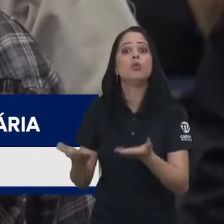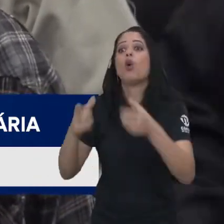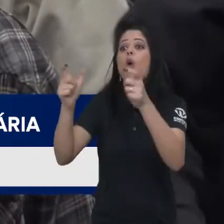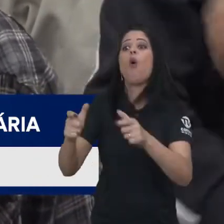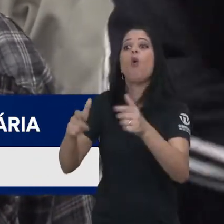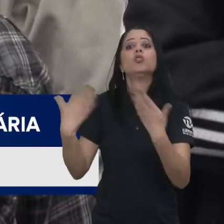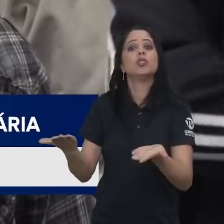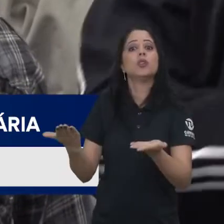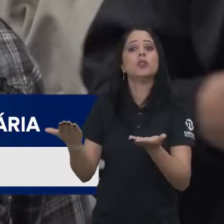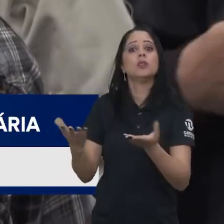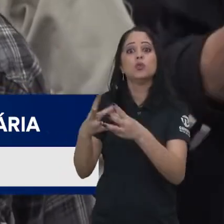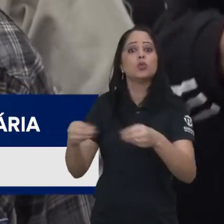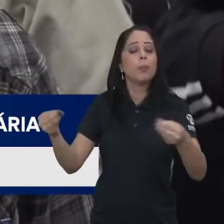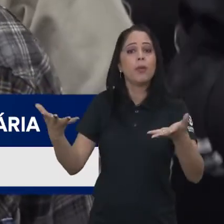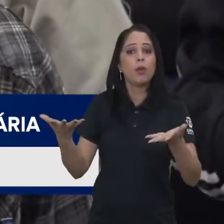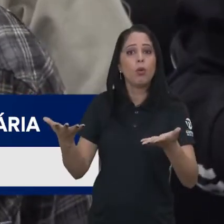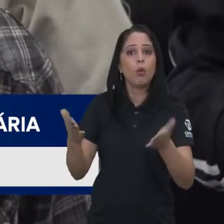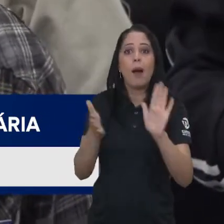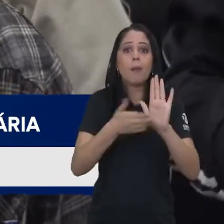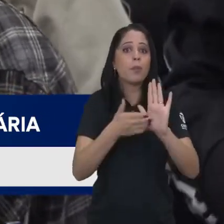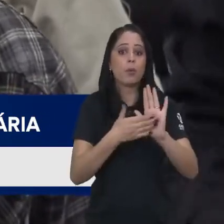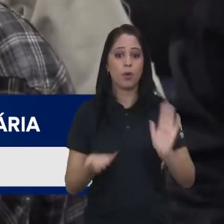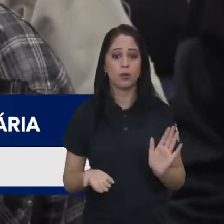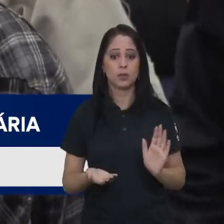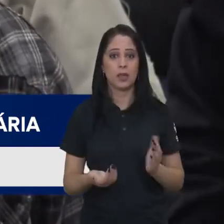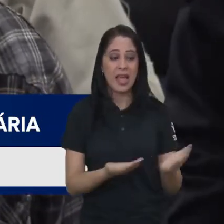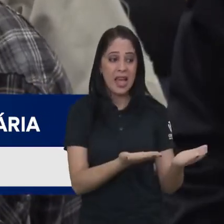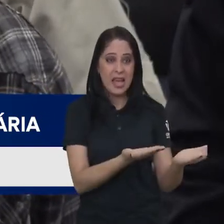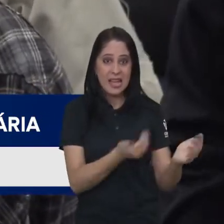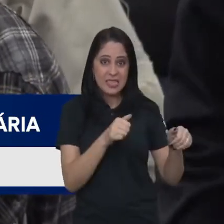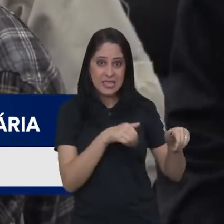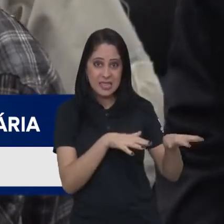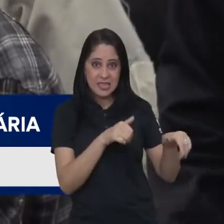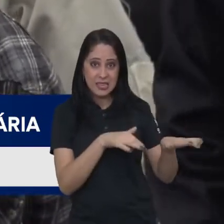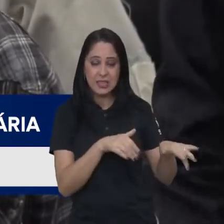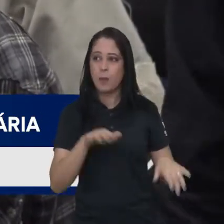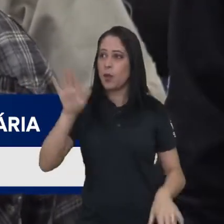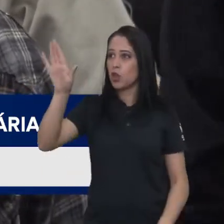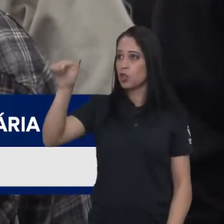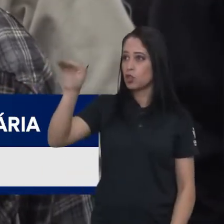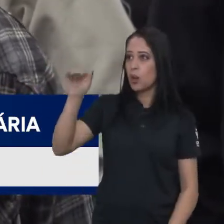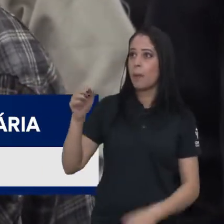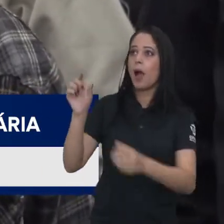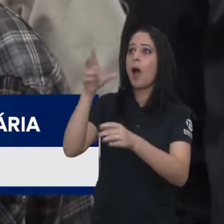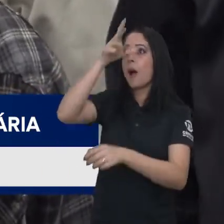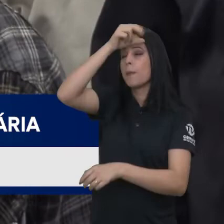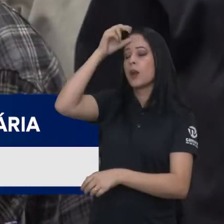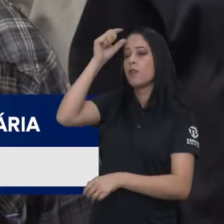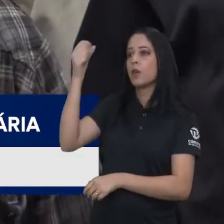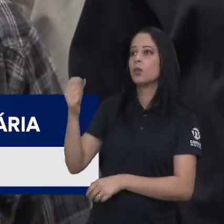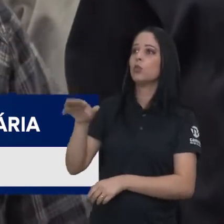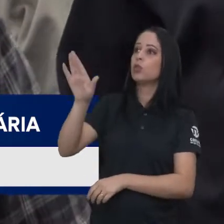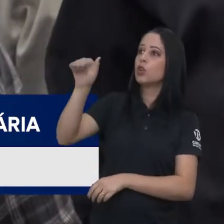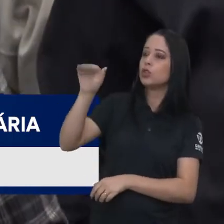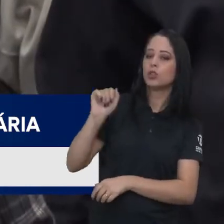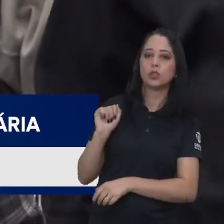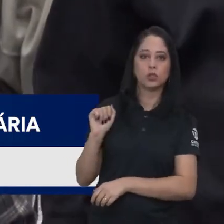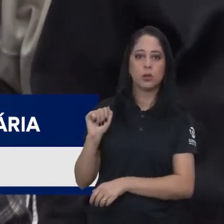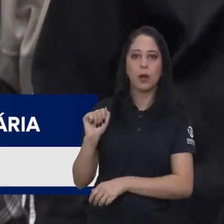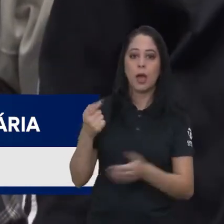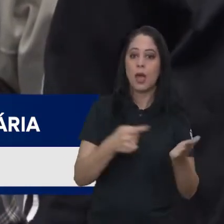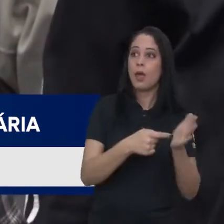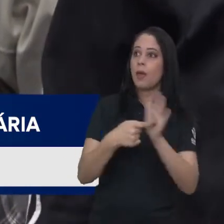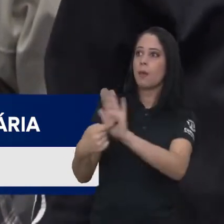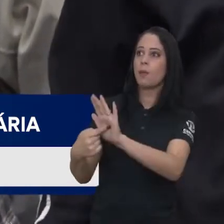acho que nós poderíamos com proposta, certo? Em setembro, chamar a Prefeitura aqui e fazer uma grande audiência pública para apresentar esse